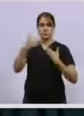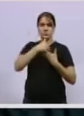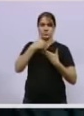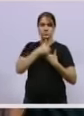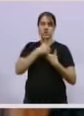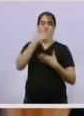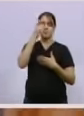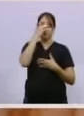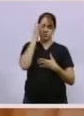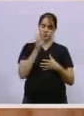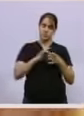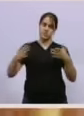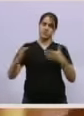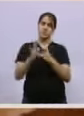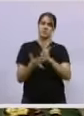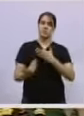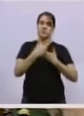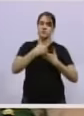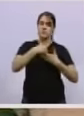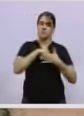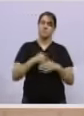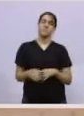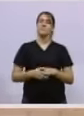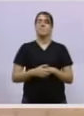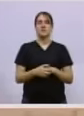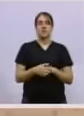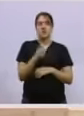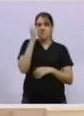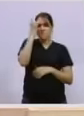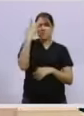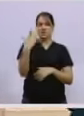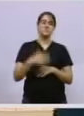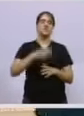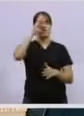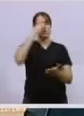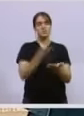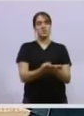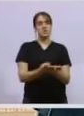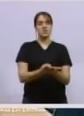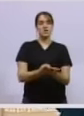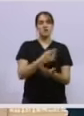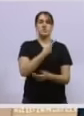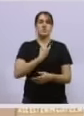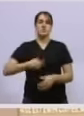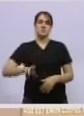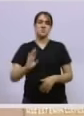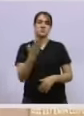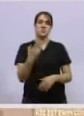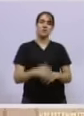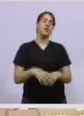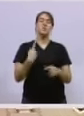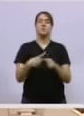transformação. É tão fácil a gente cair na religião do mito. E Jesus já nos alertava o tempo todo para o culto